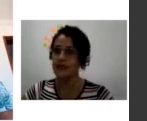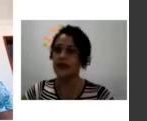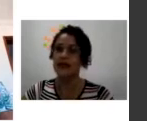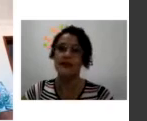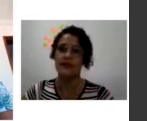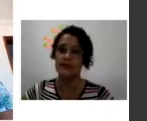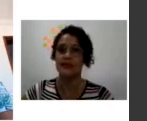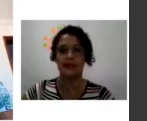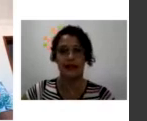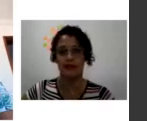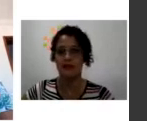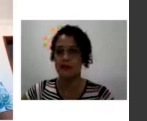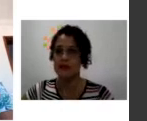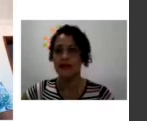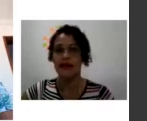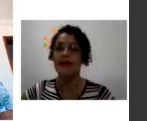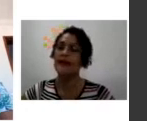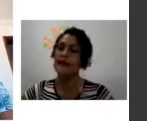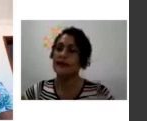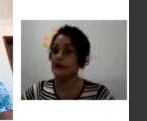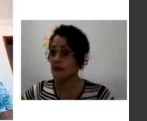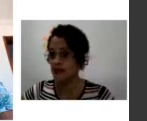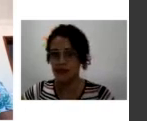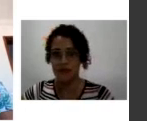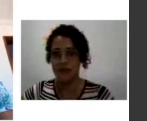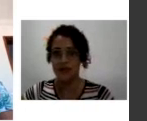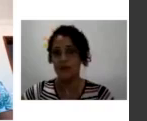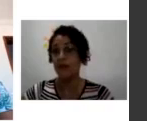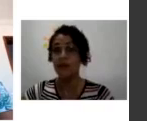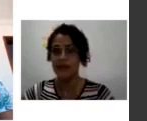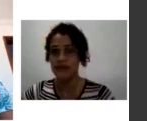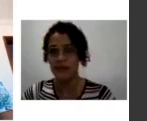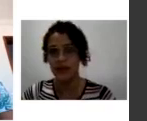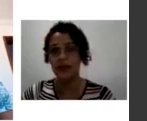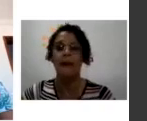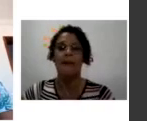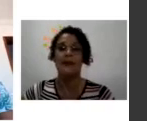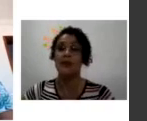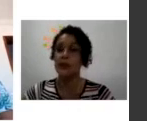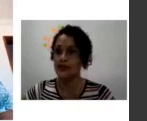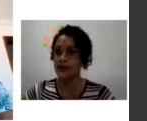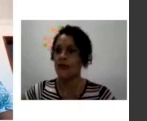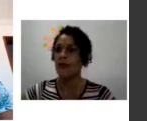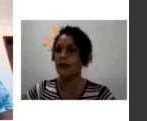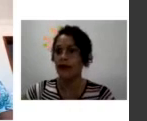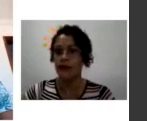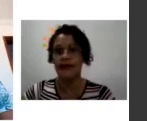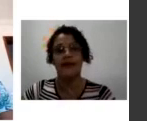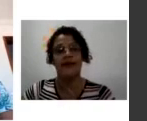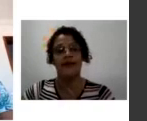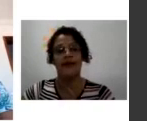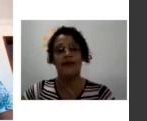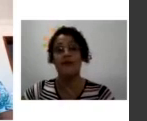mesmo as atividades que o Alexandre acabou de mencionar, né, das oficinas, por exemplo, eu não participei, mas eu consegui